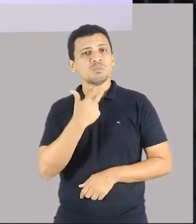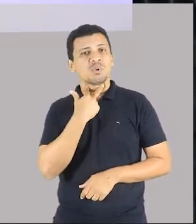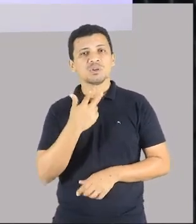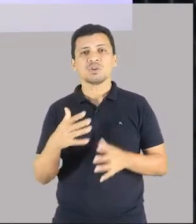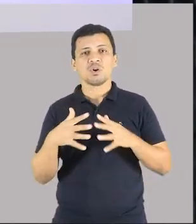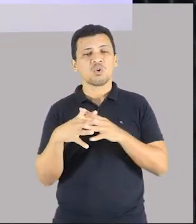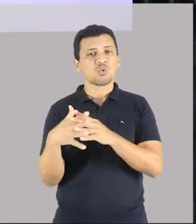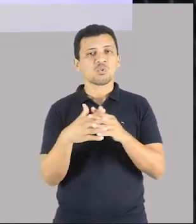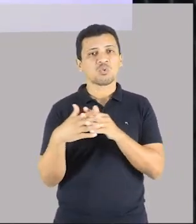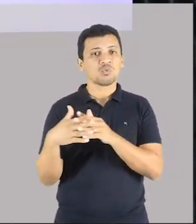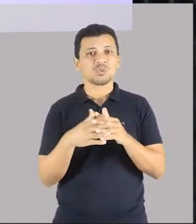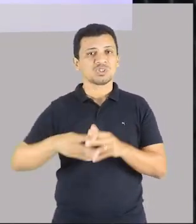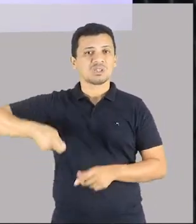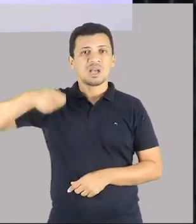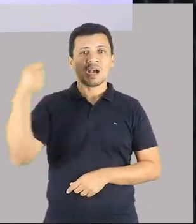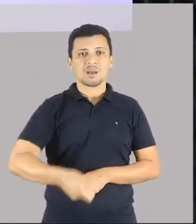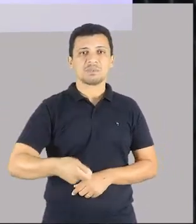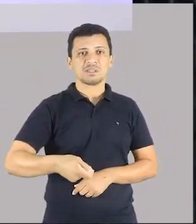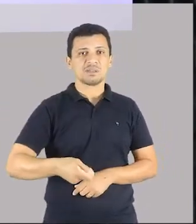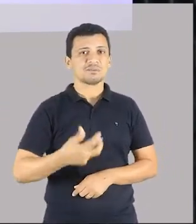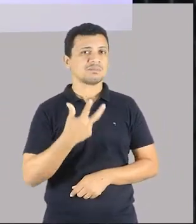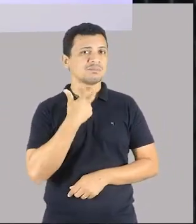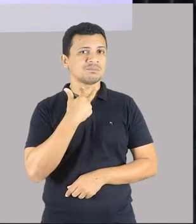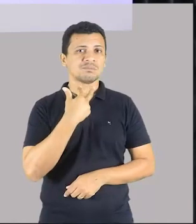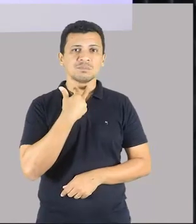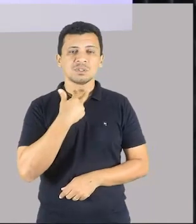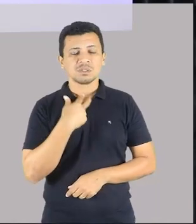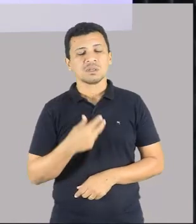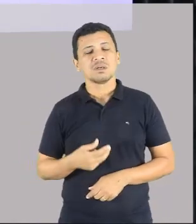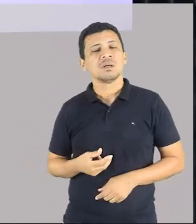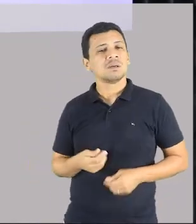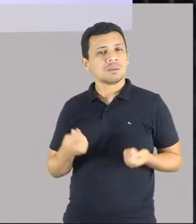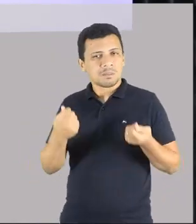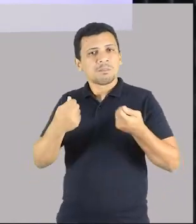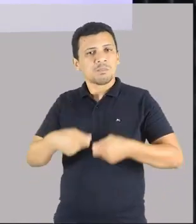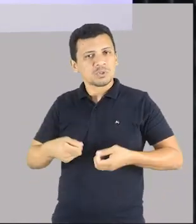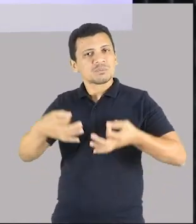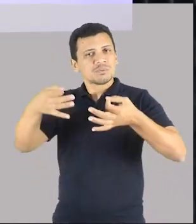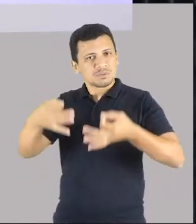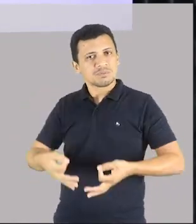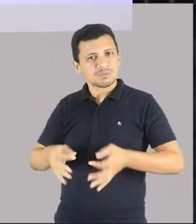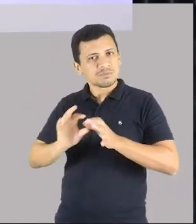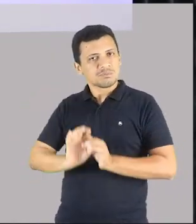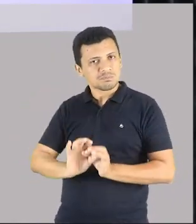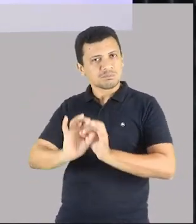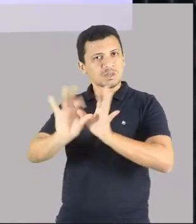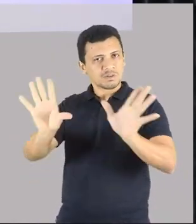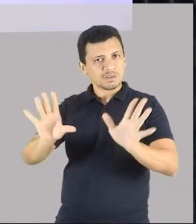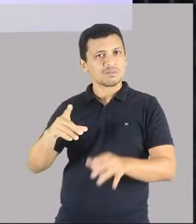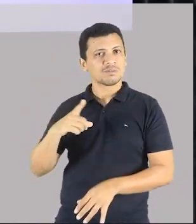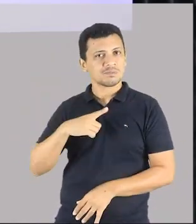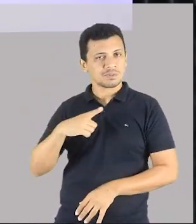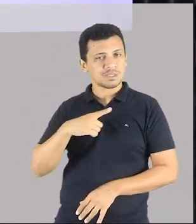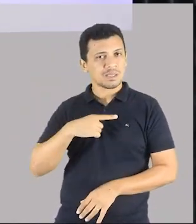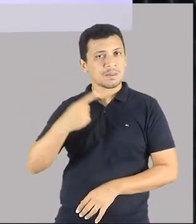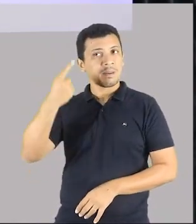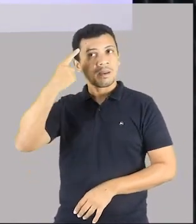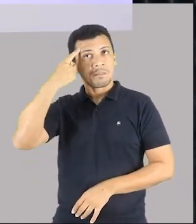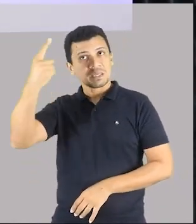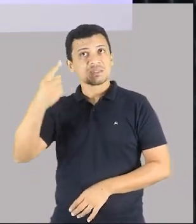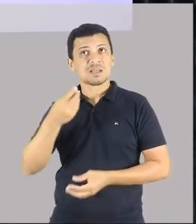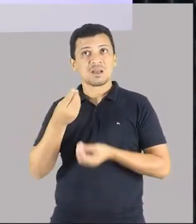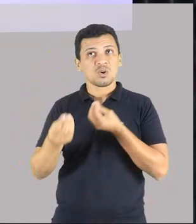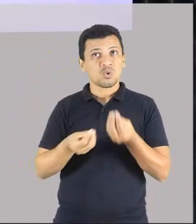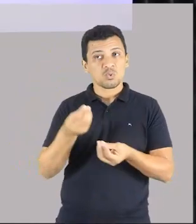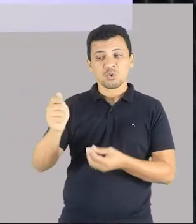ato arbitrário. Ou seja, embora ele tenha a possibilidade de decidir, embora ele tenha a possibilidade de pensar como